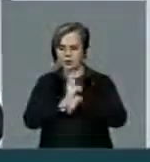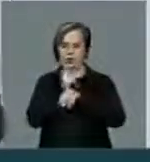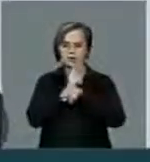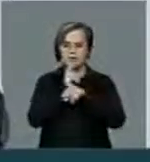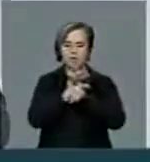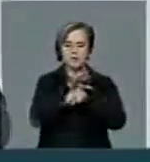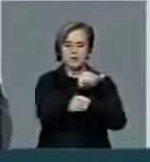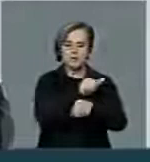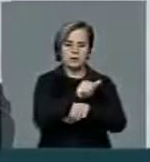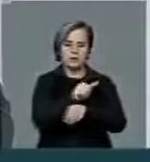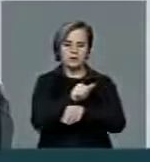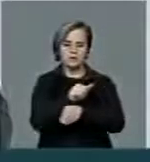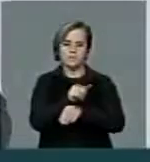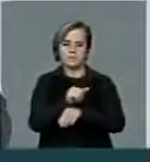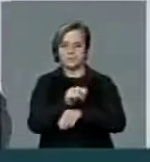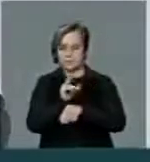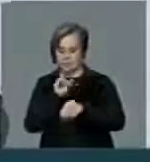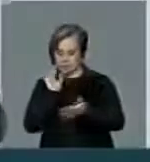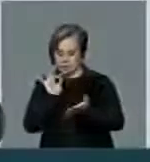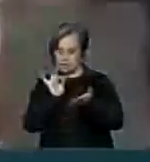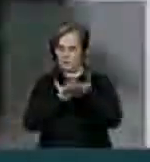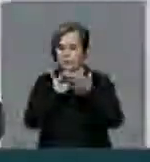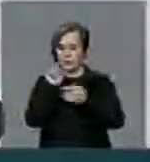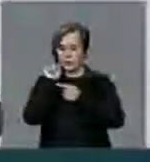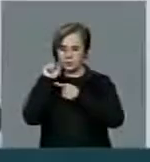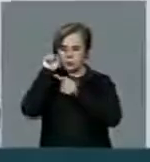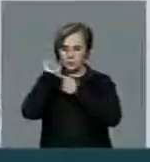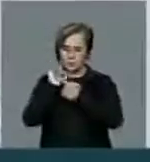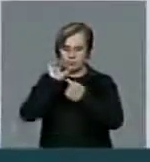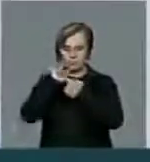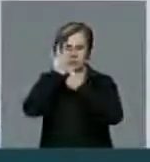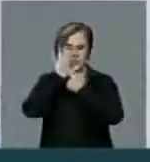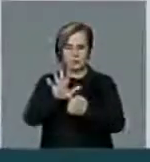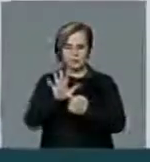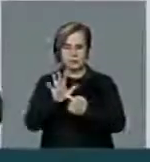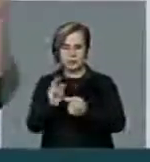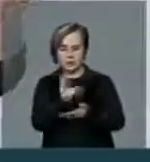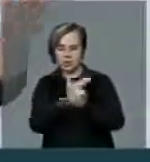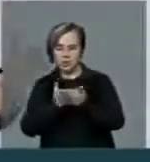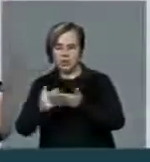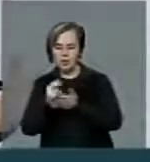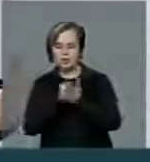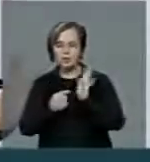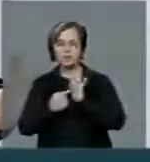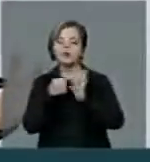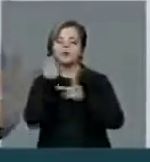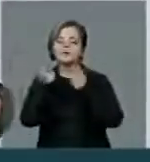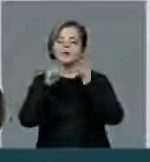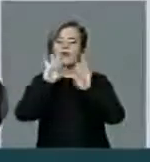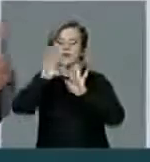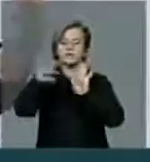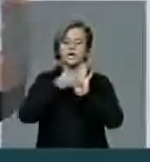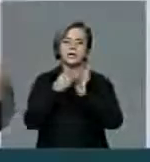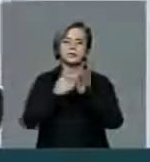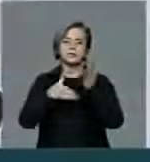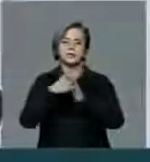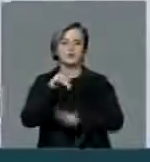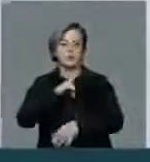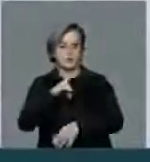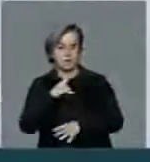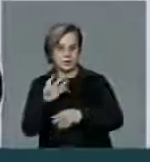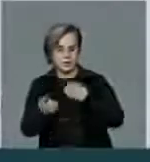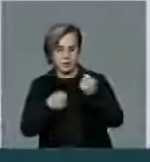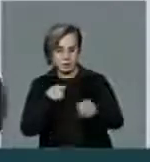clica, mostra, localiza a propriedade, ela imediatamente vem, vai e diz o que tem. Como é que eu identifico